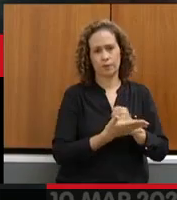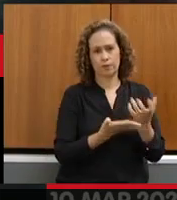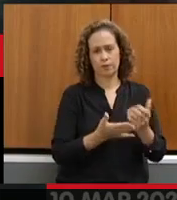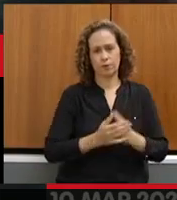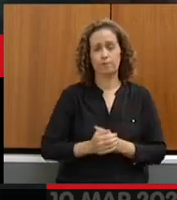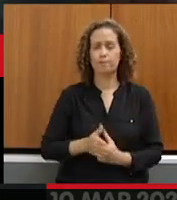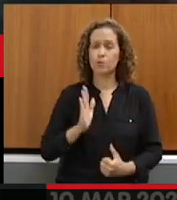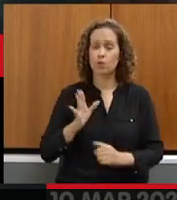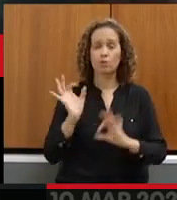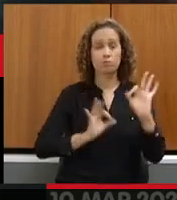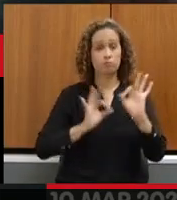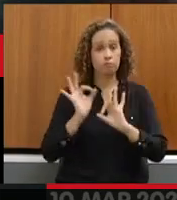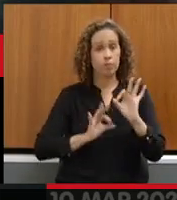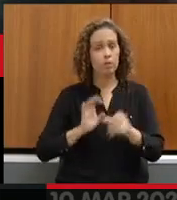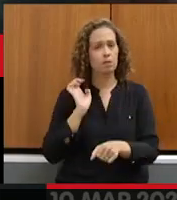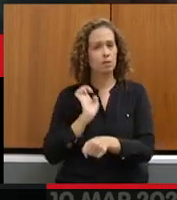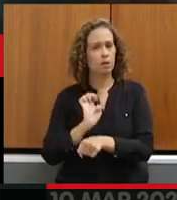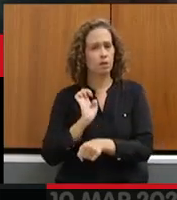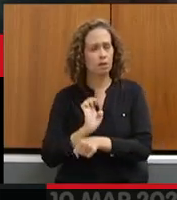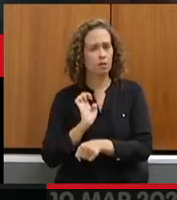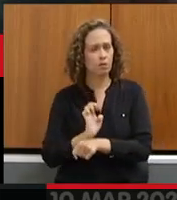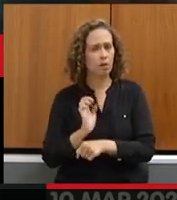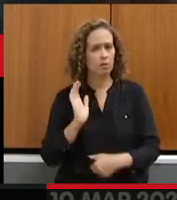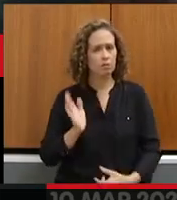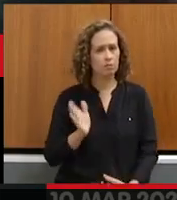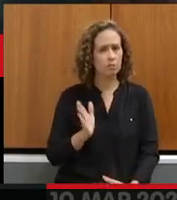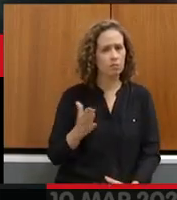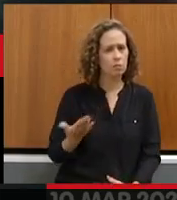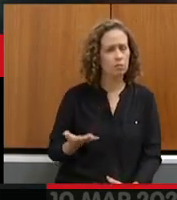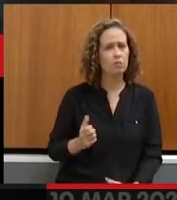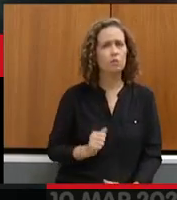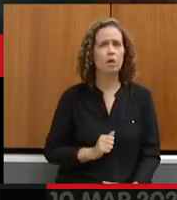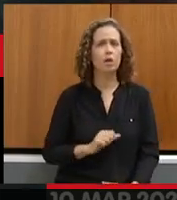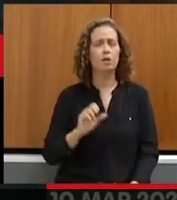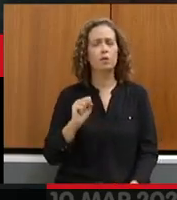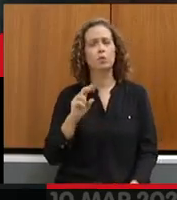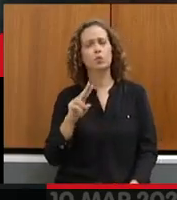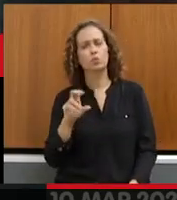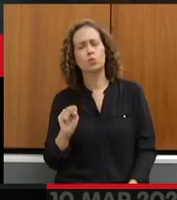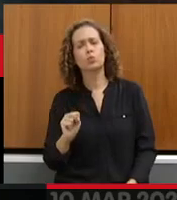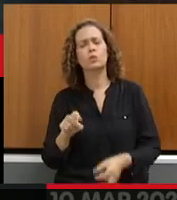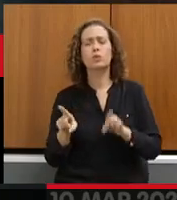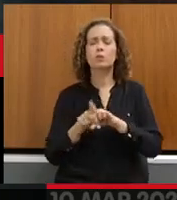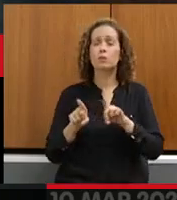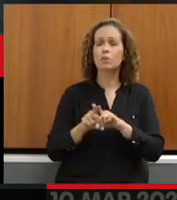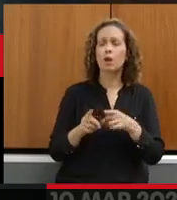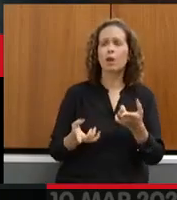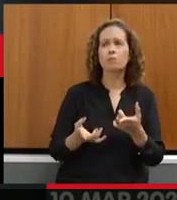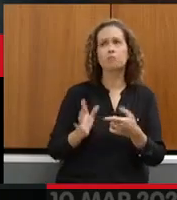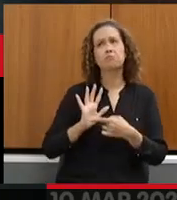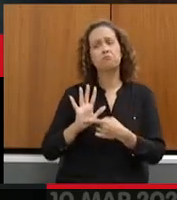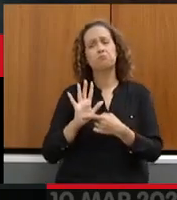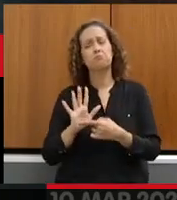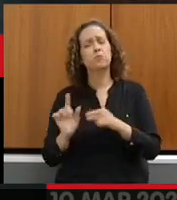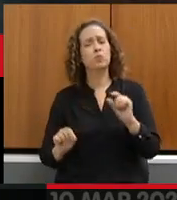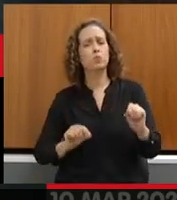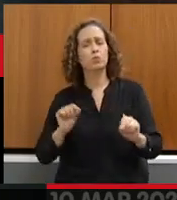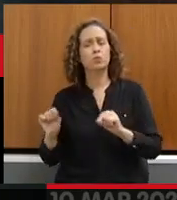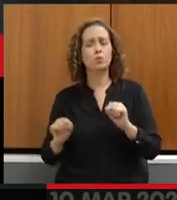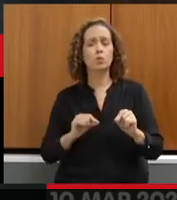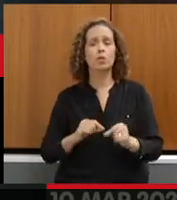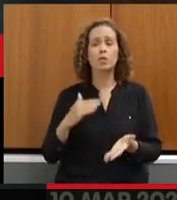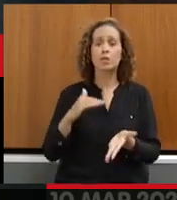já o plano estadual né na verdade a deliberação cib SUS é prevê que a